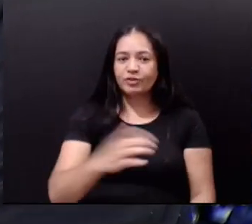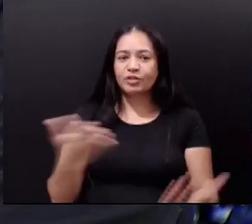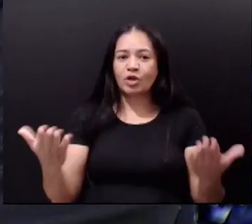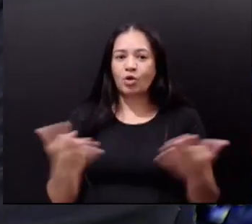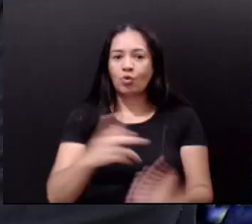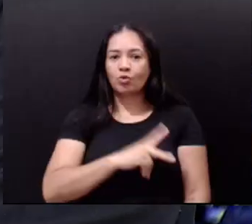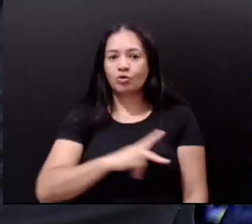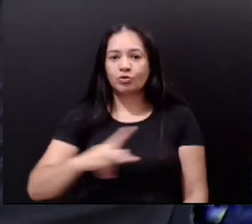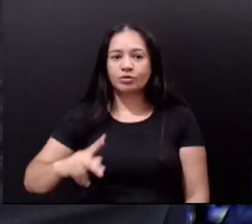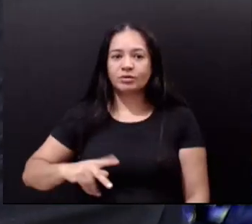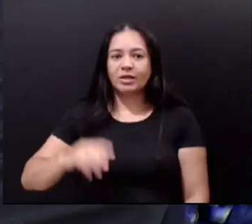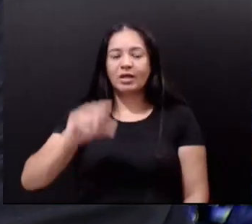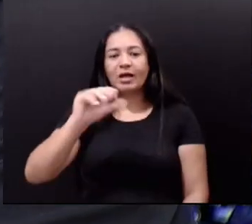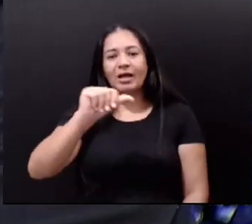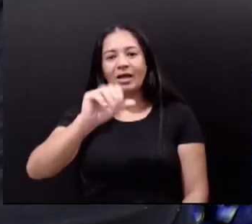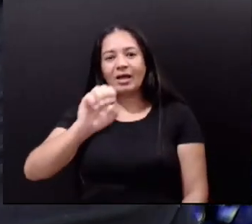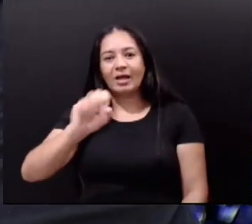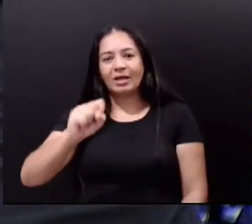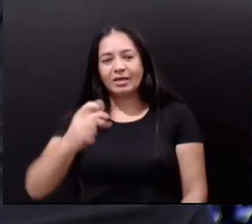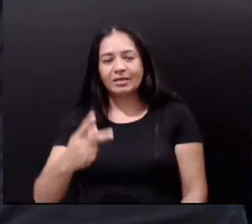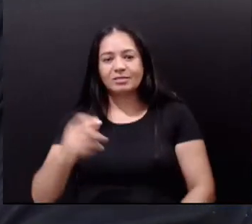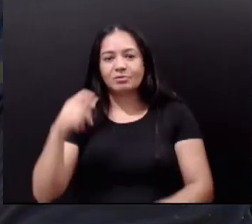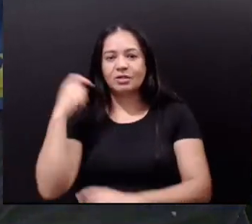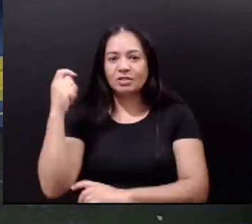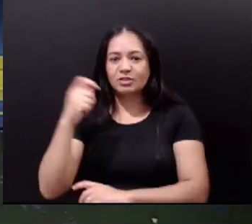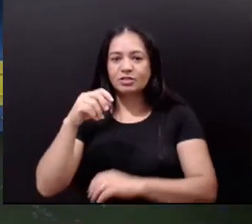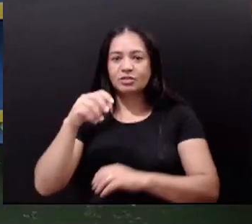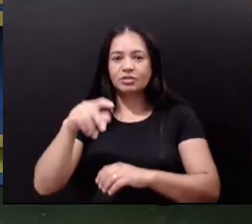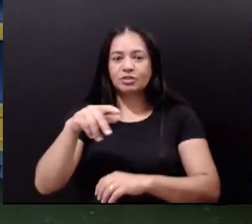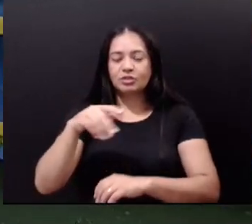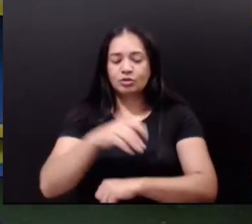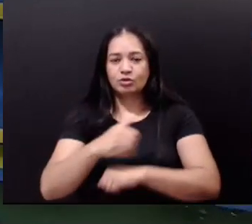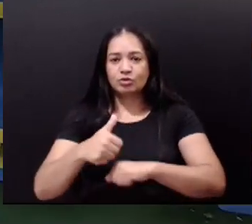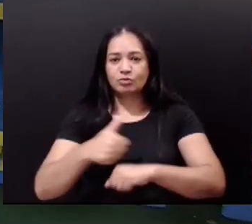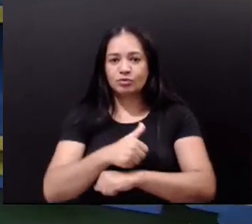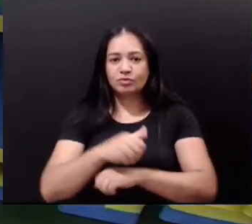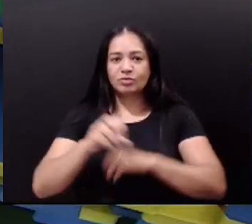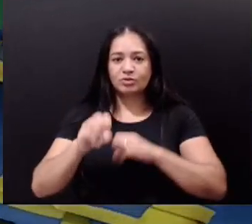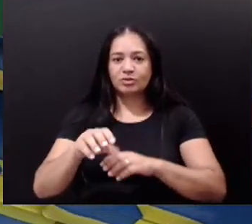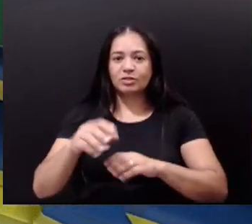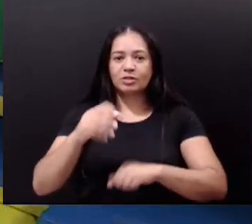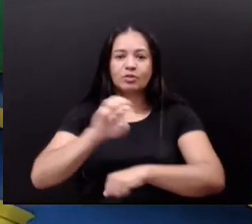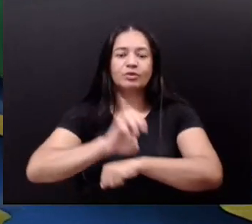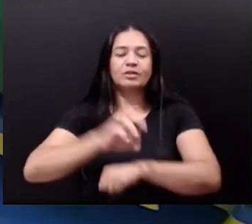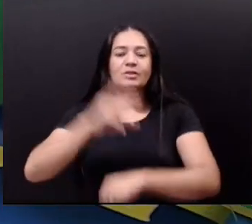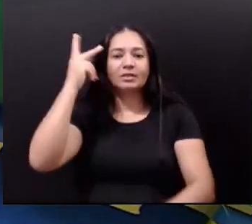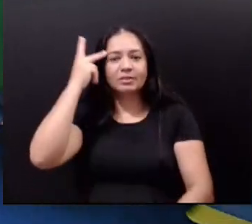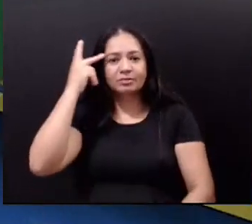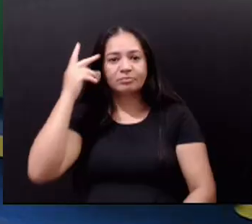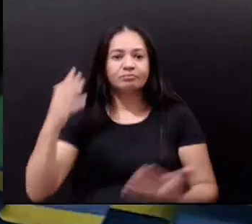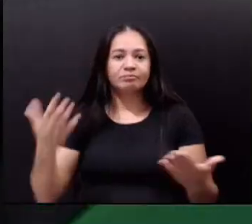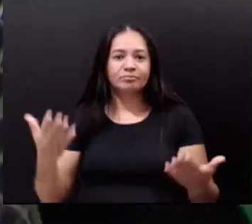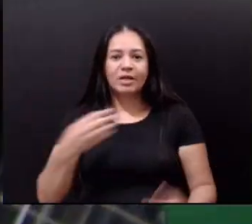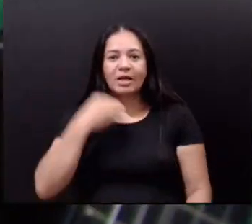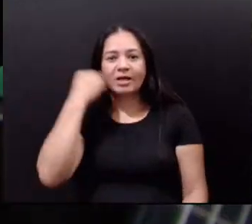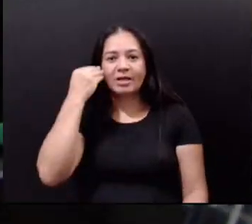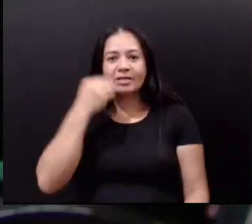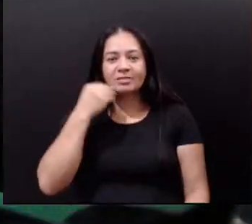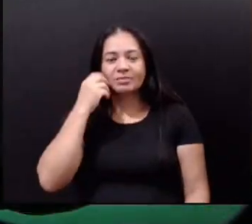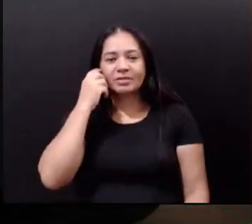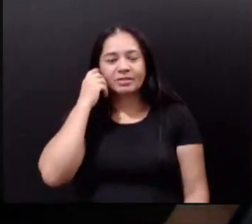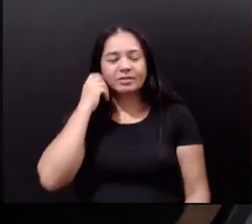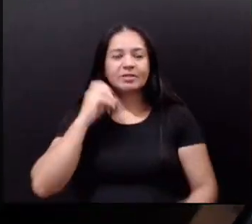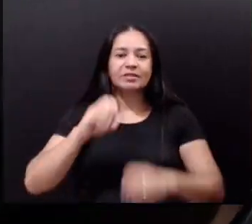é a Associação dos Educadores Sociais do Estado de São Paulo. Então, a experiência da educação social, ela